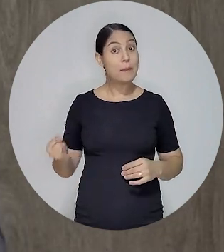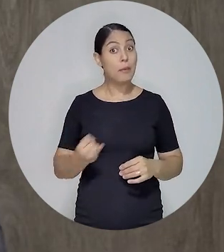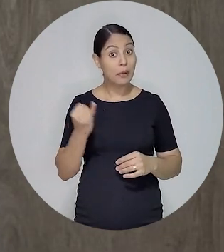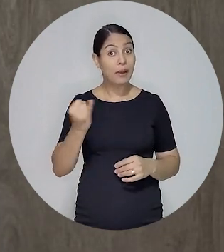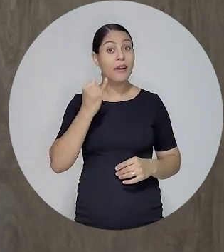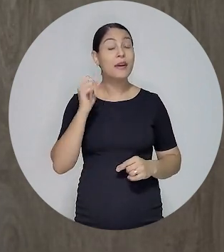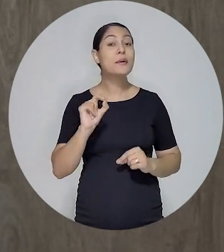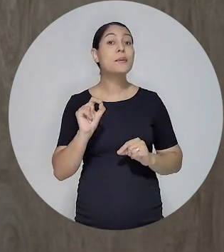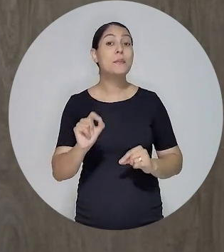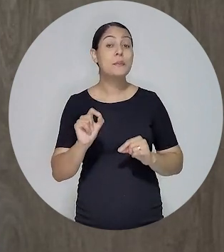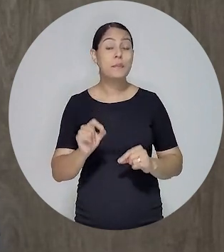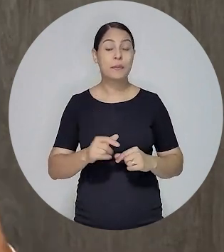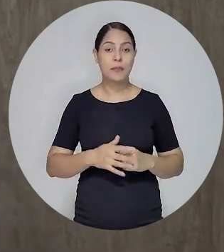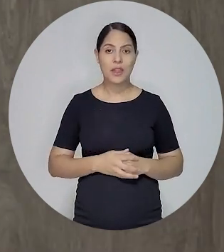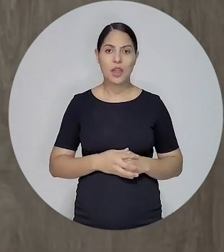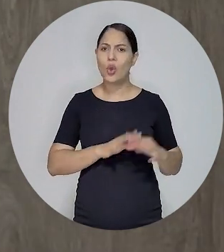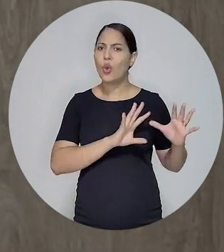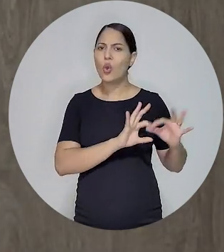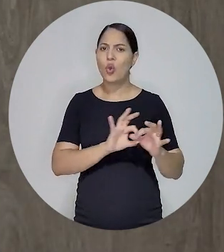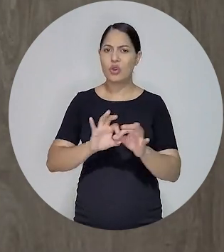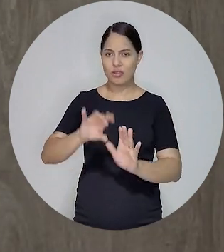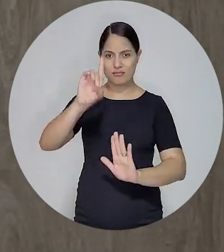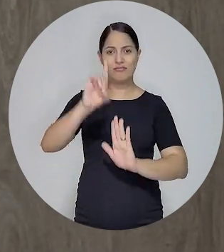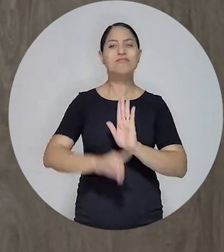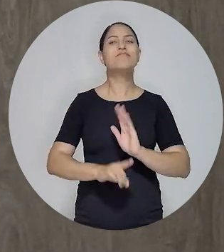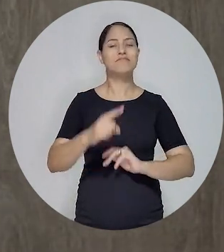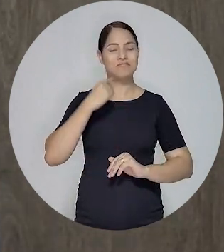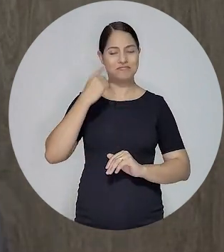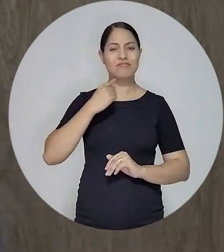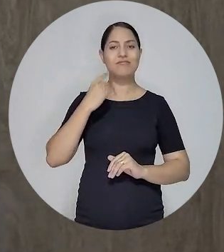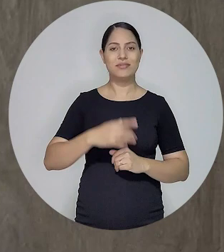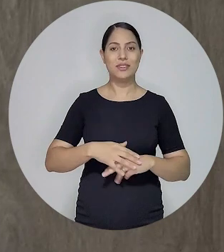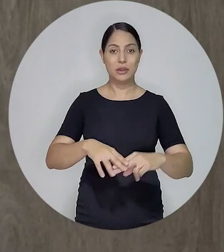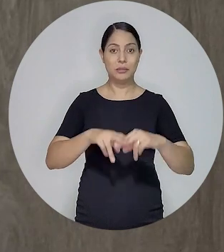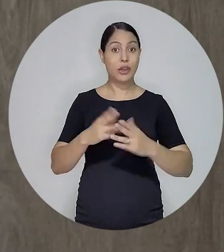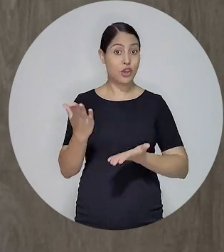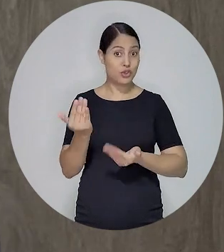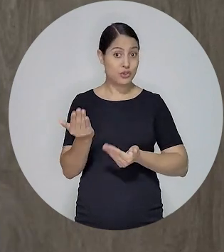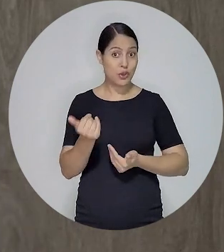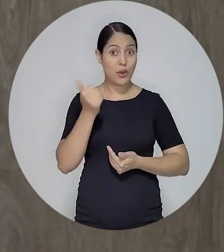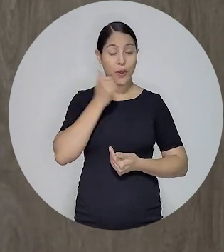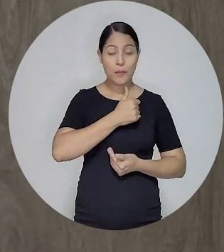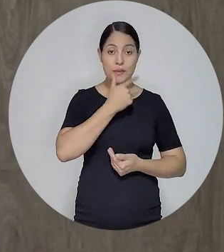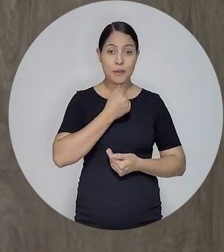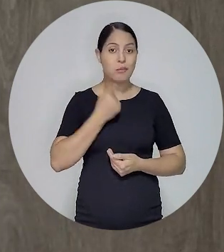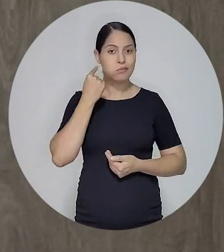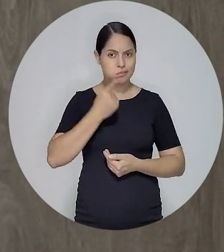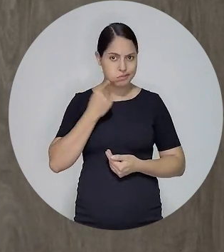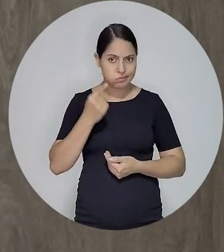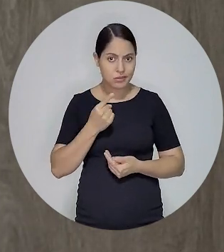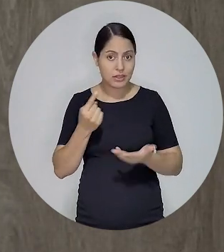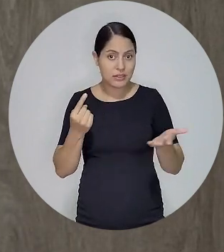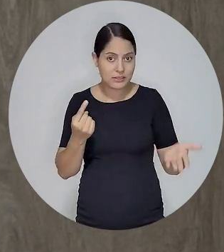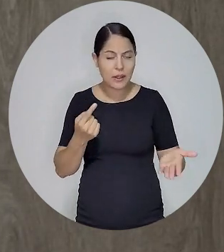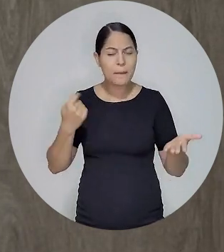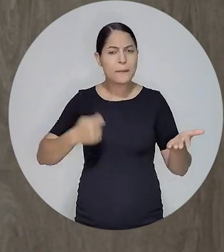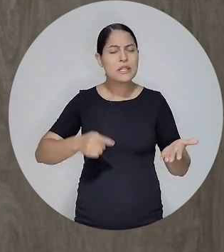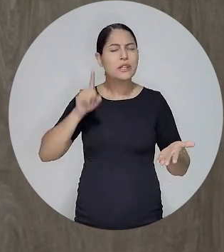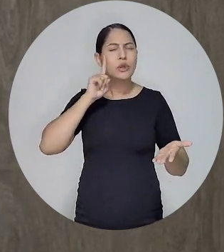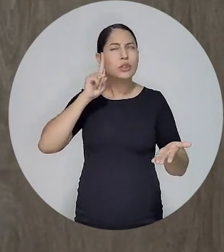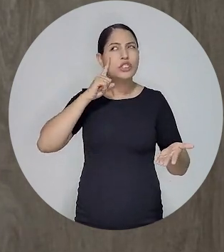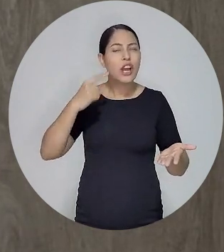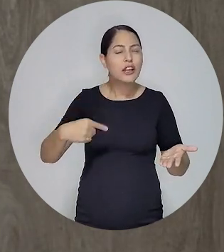jurídico, daí a importância no que tange às prerrogativas, para que o jovem advogado e jovem advogada